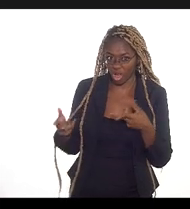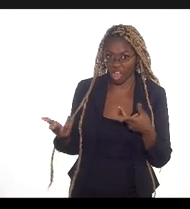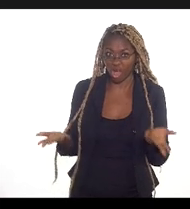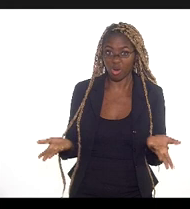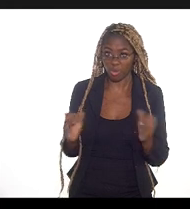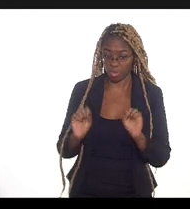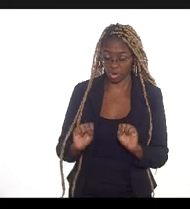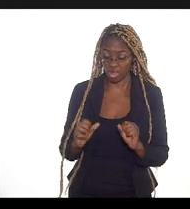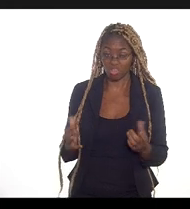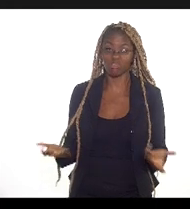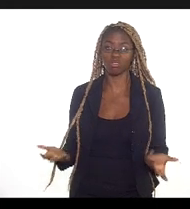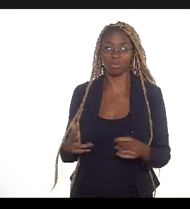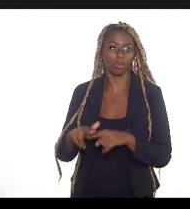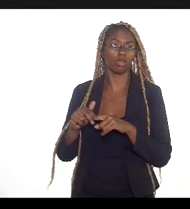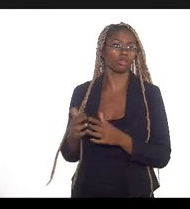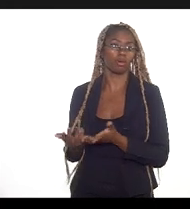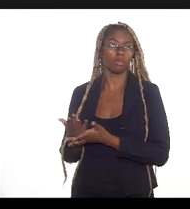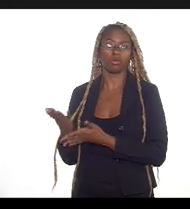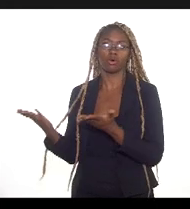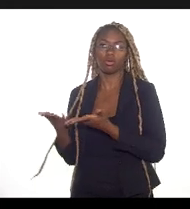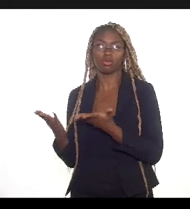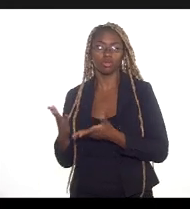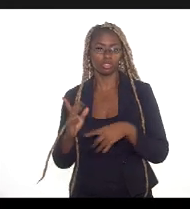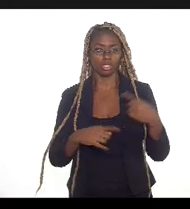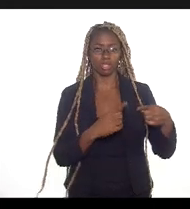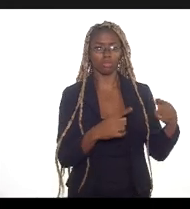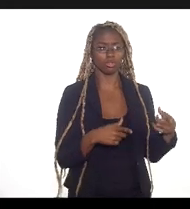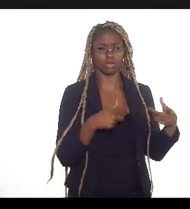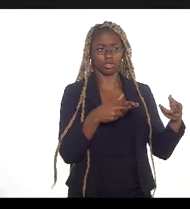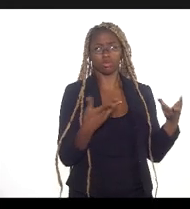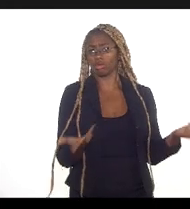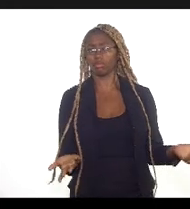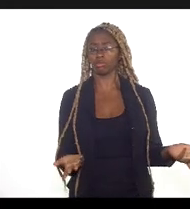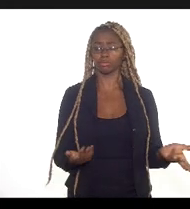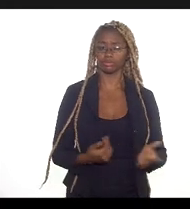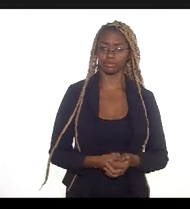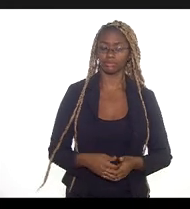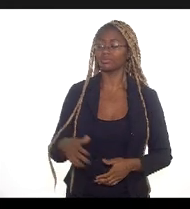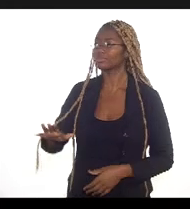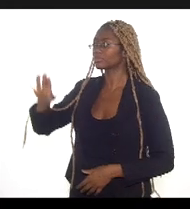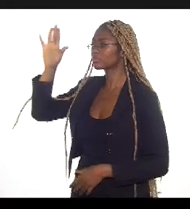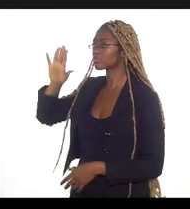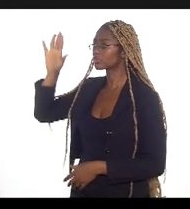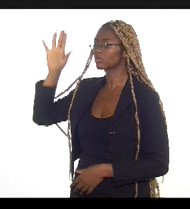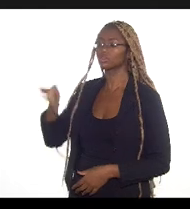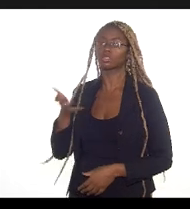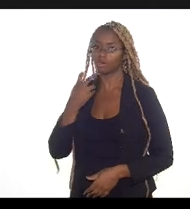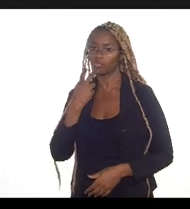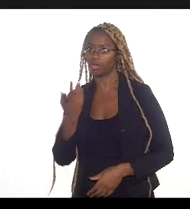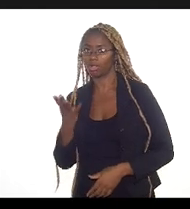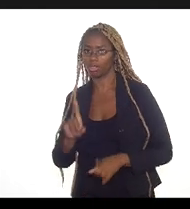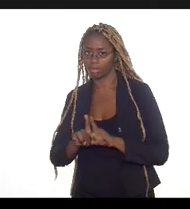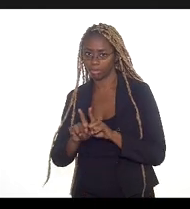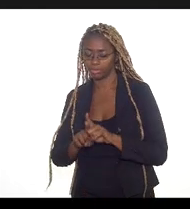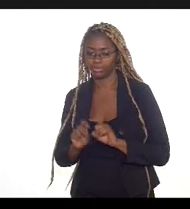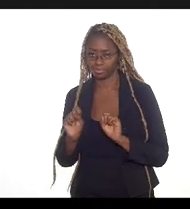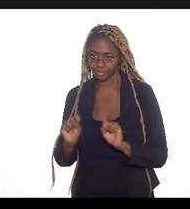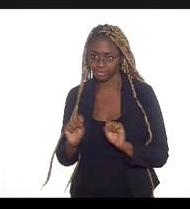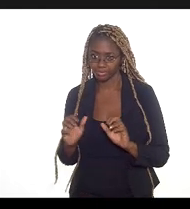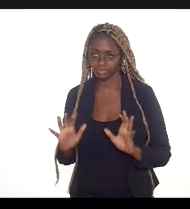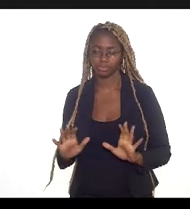se a gente aprovar isso hoje, é o que vai acontecer daqui a pouco. Então, me permite uma parte, deputado Kloplog? Pois não.